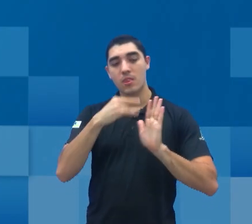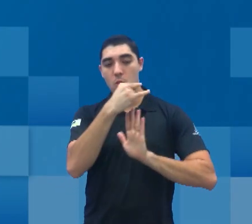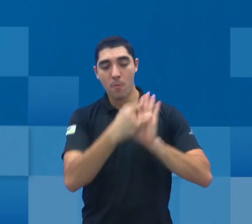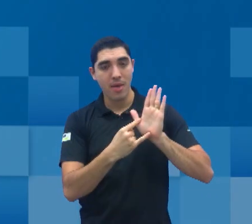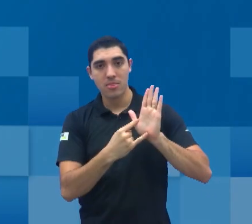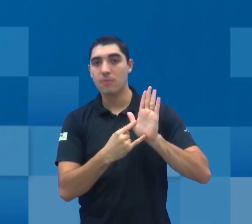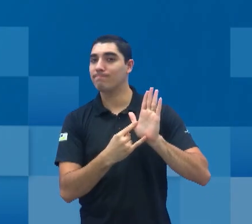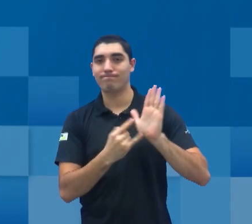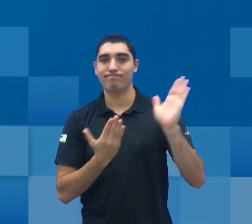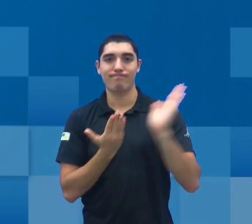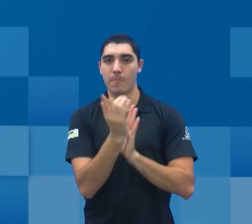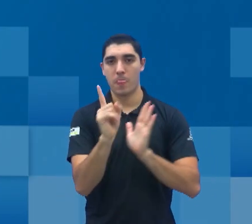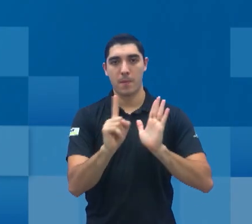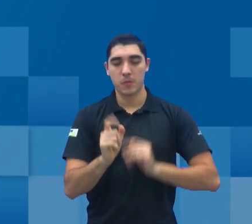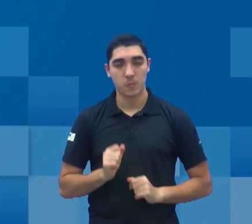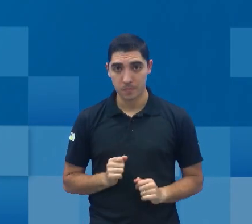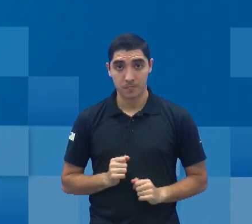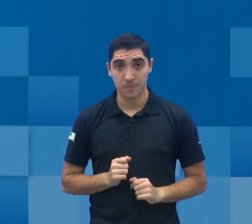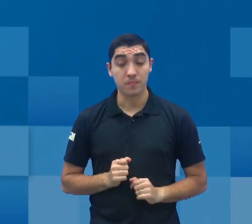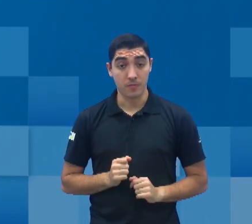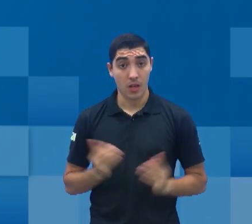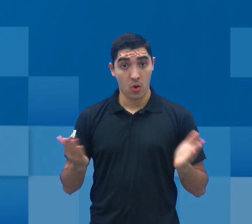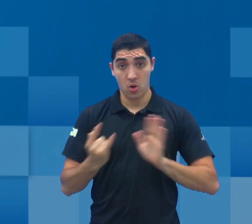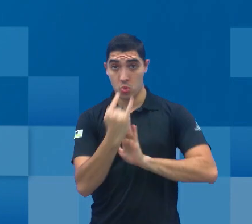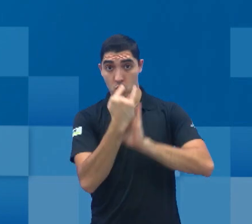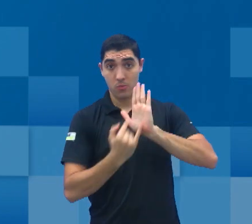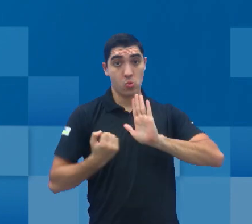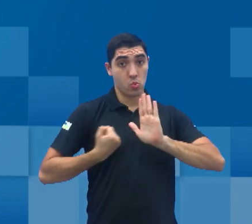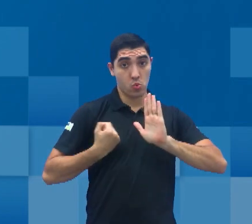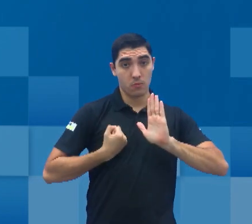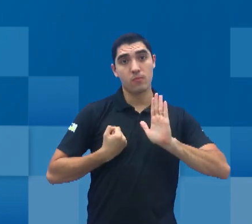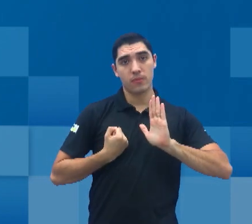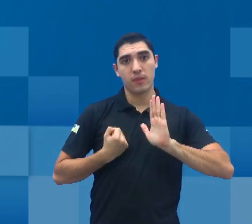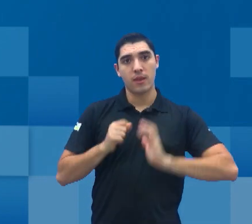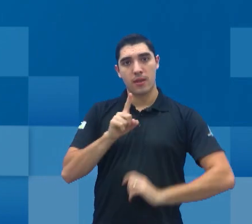requerimento está rejeitado. Em votação, o requerimento de número